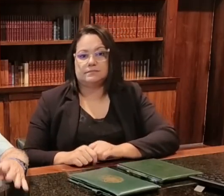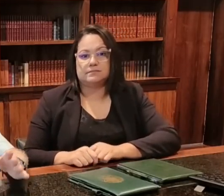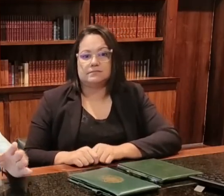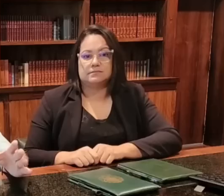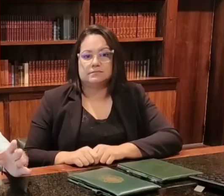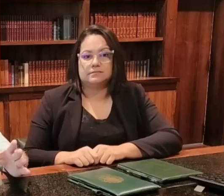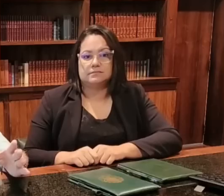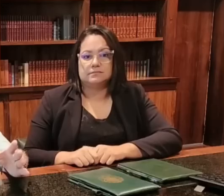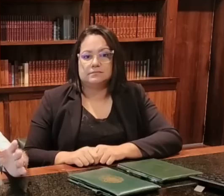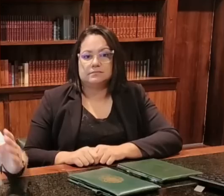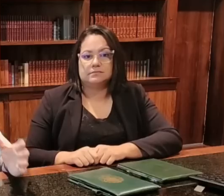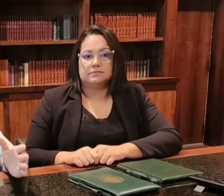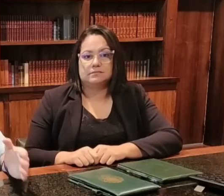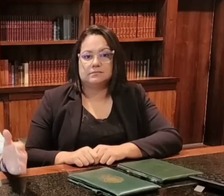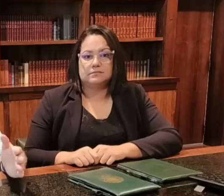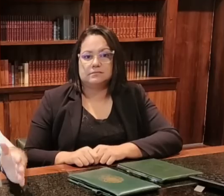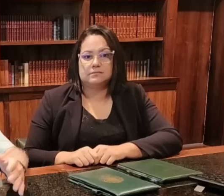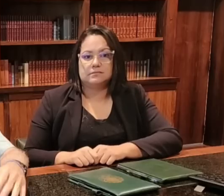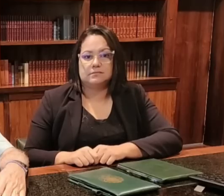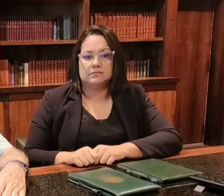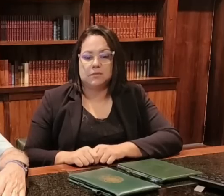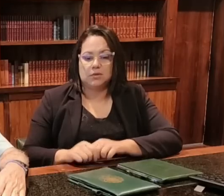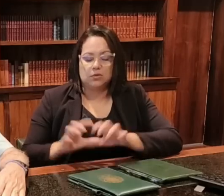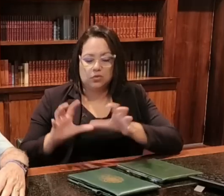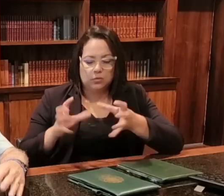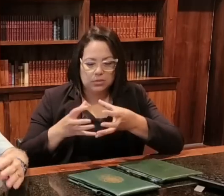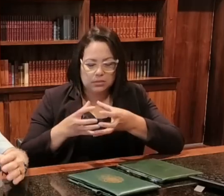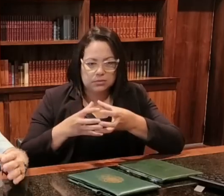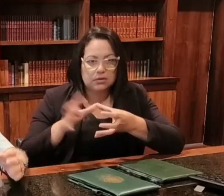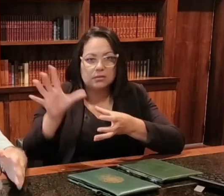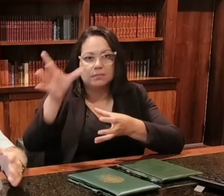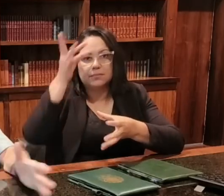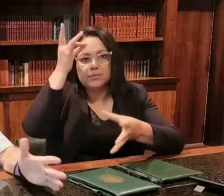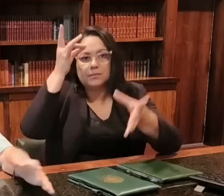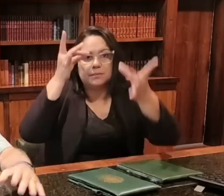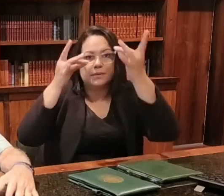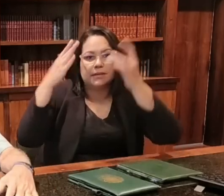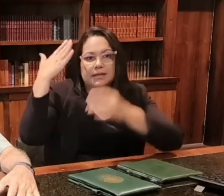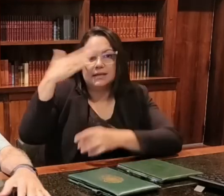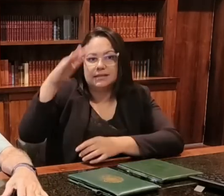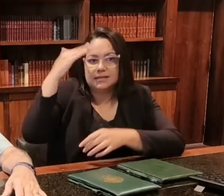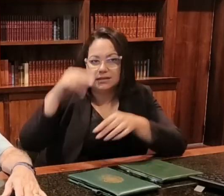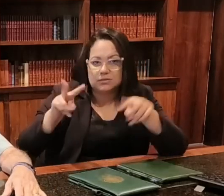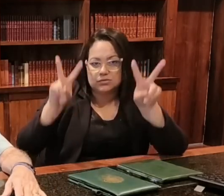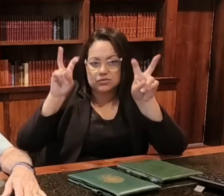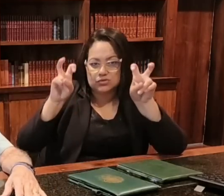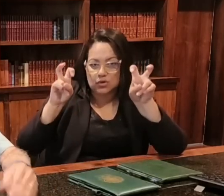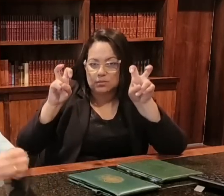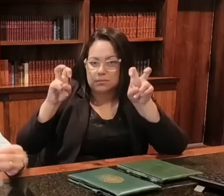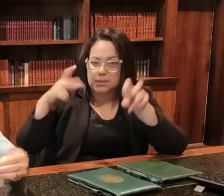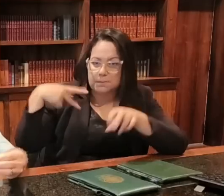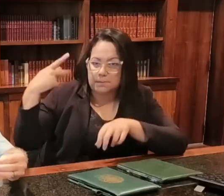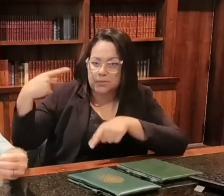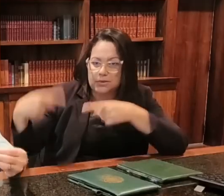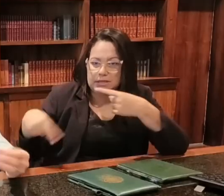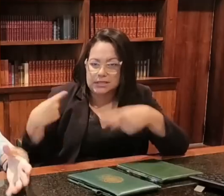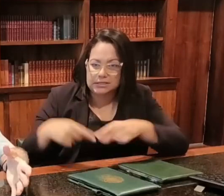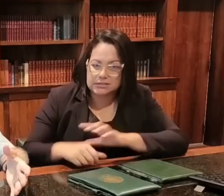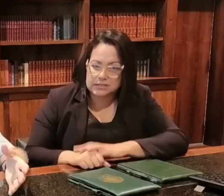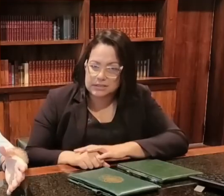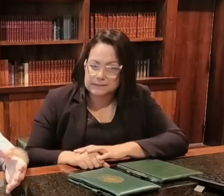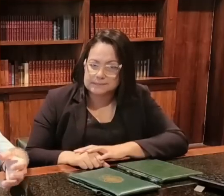mim nesse discurso de bolsonaro que levou quase uma hora ele tenta colhendo a sugestão de seus apoiadores